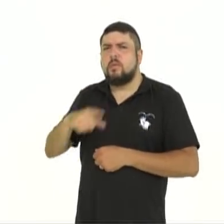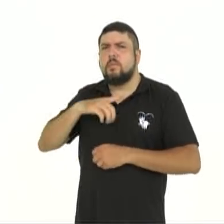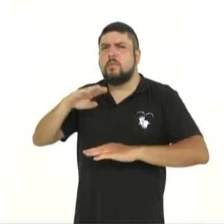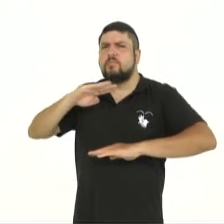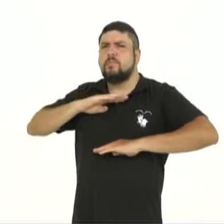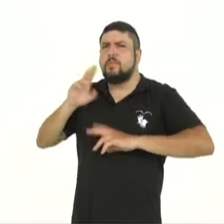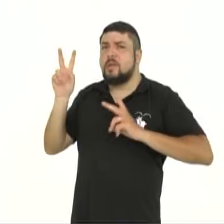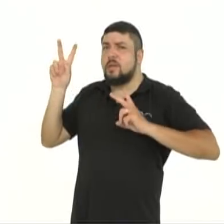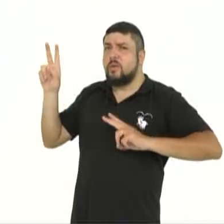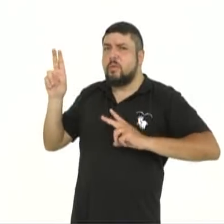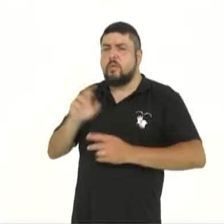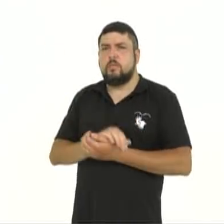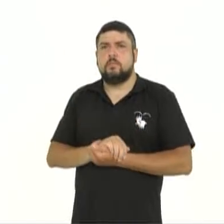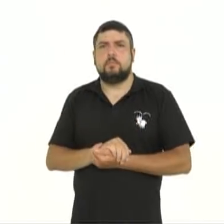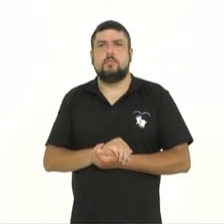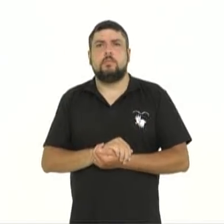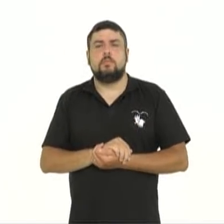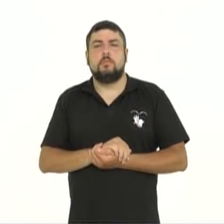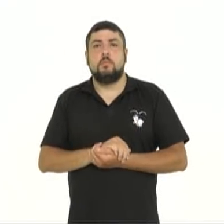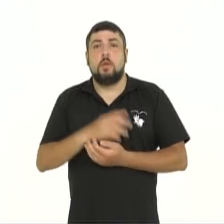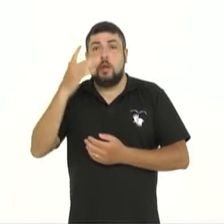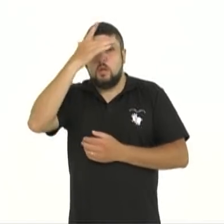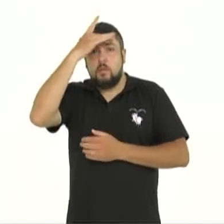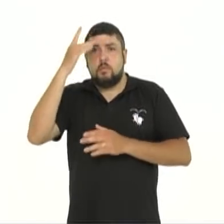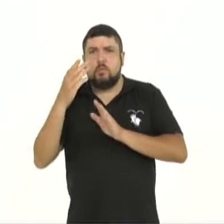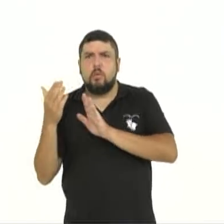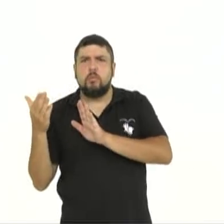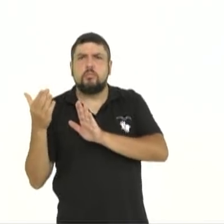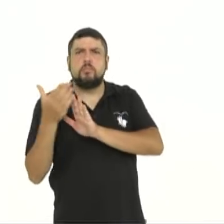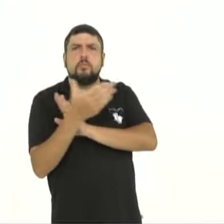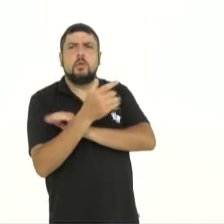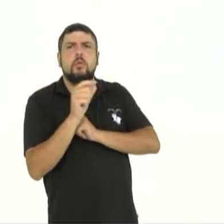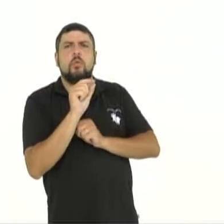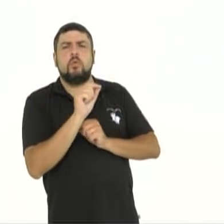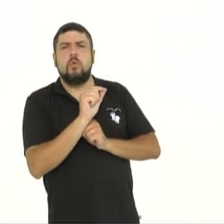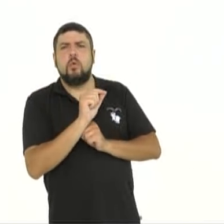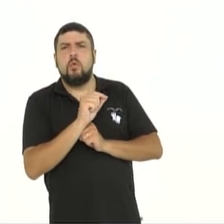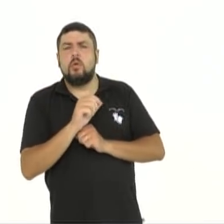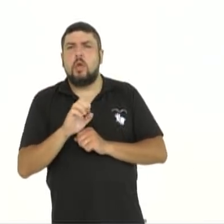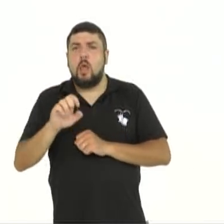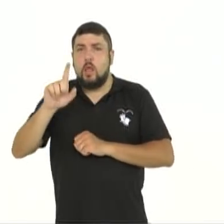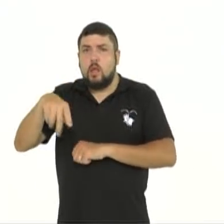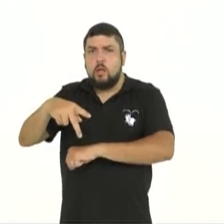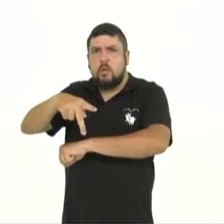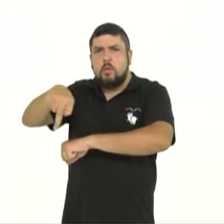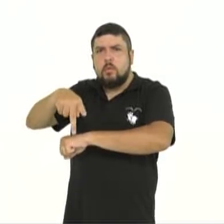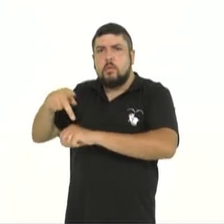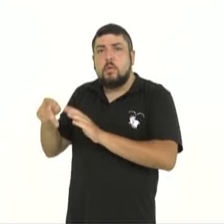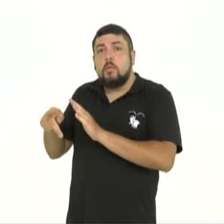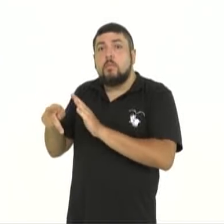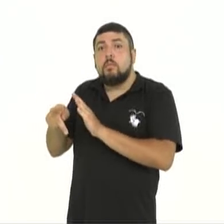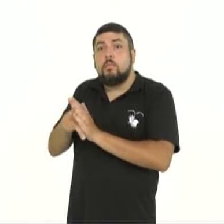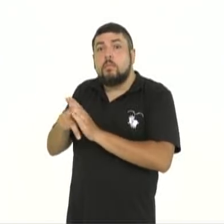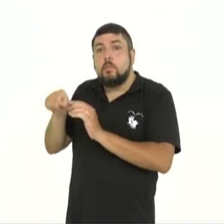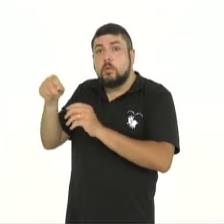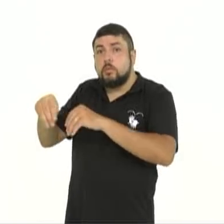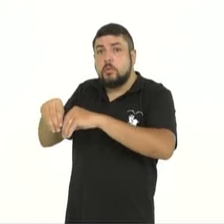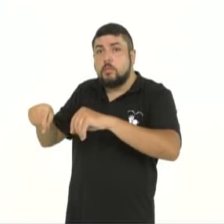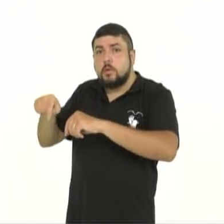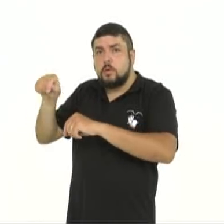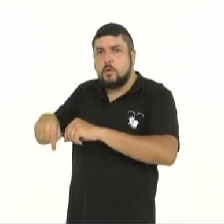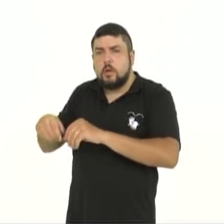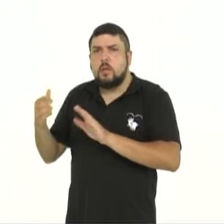Olha lá o texto. Refugiada é a pessoa que se encontra fora do seu próprio território nacional,